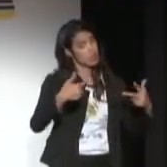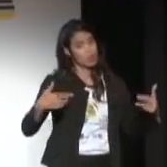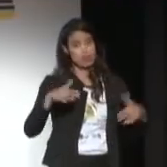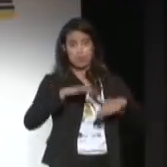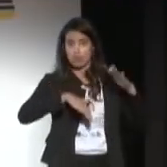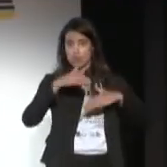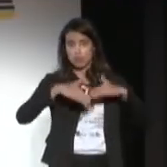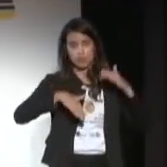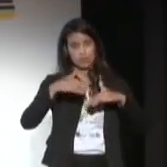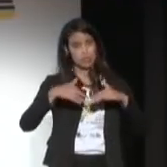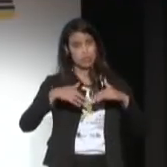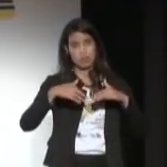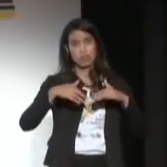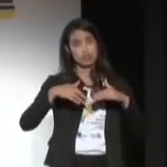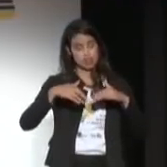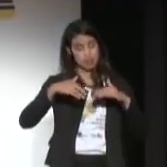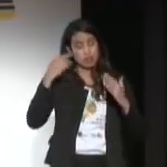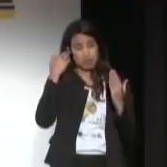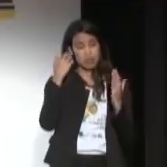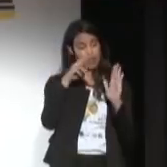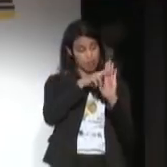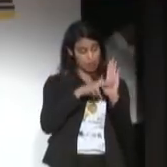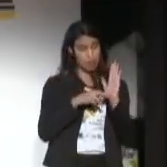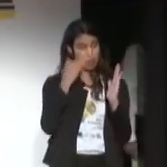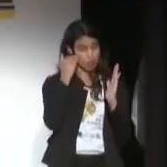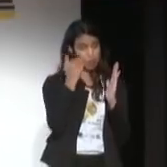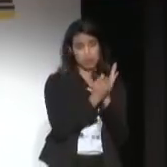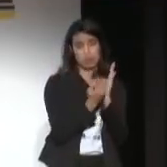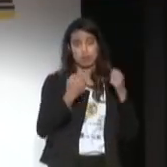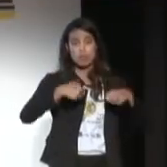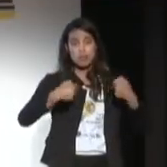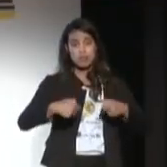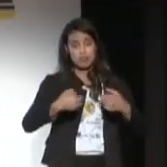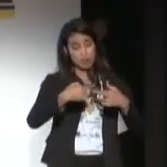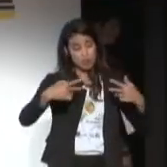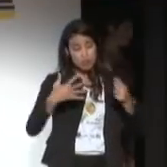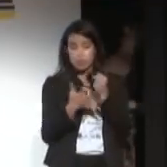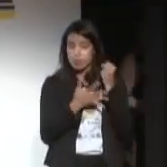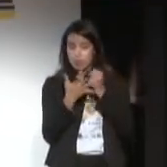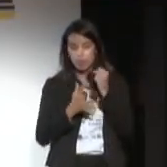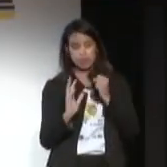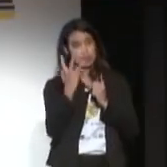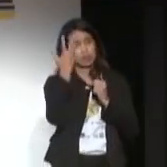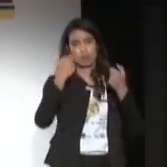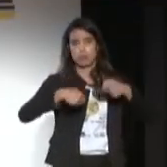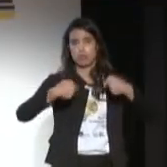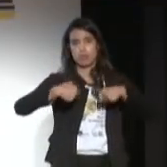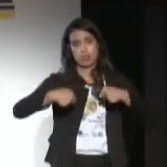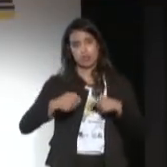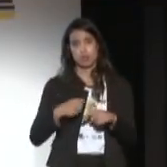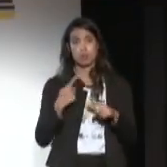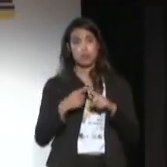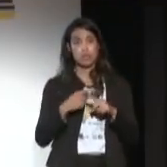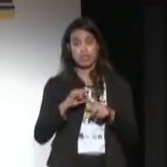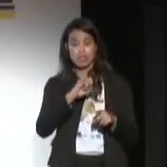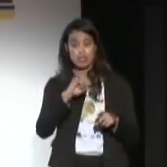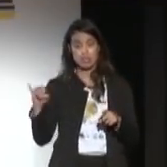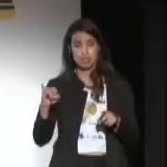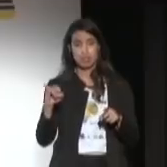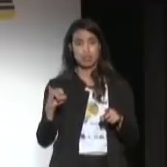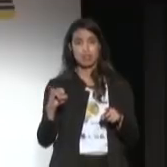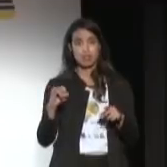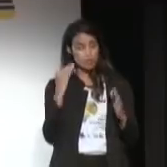poder deixar de existir, tem condições básicas que, se não acontecerem, vai ter um esvaziamento da implementação, mas